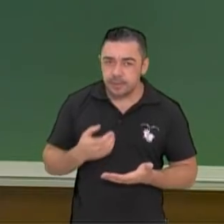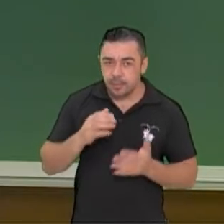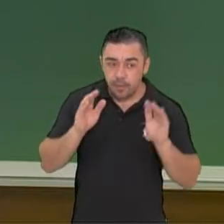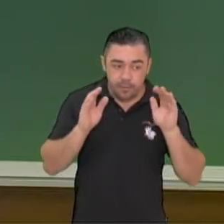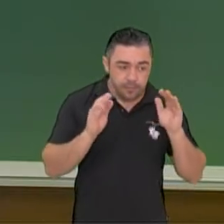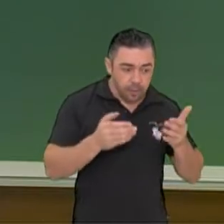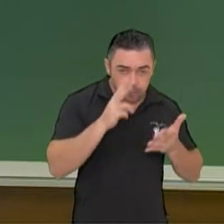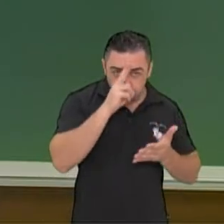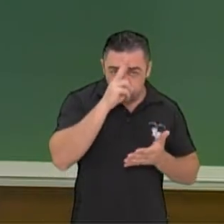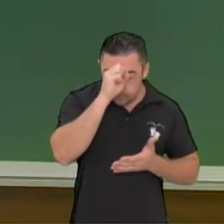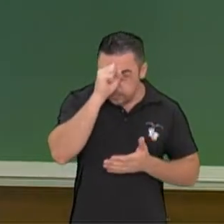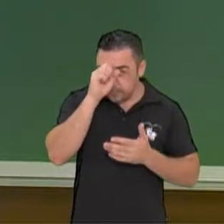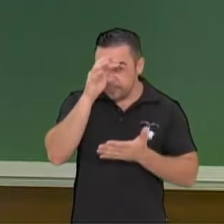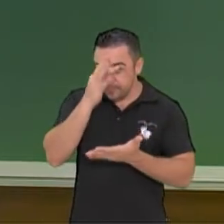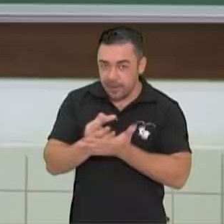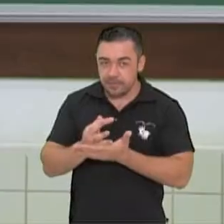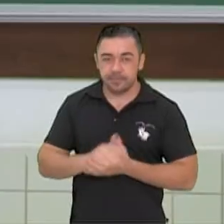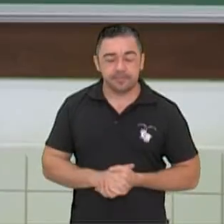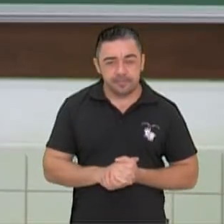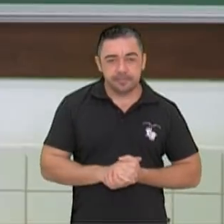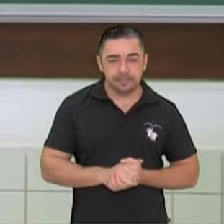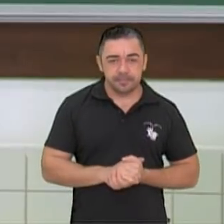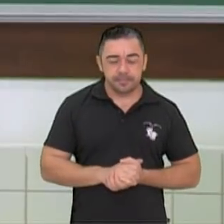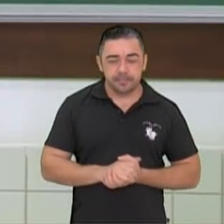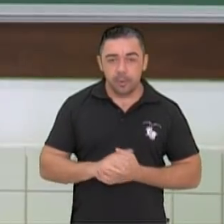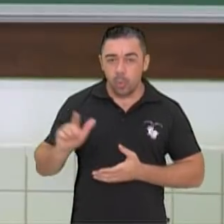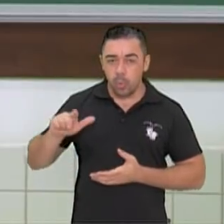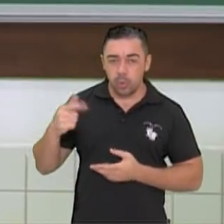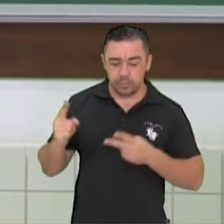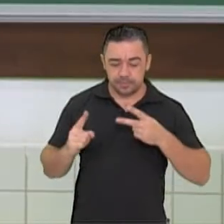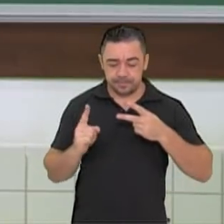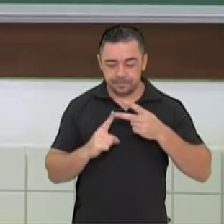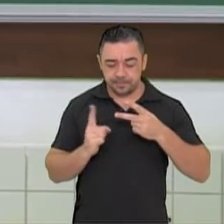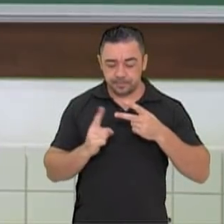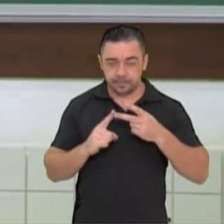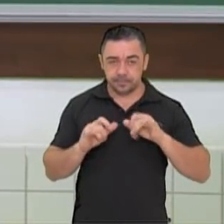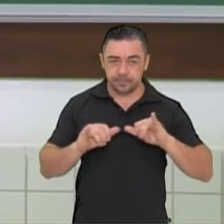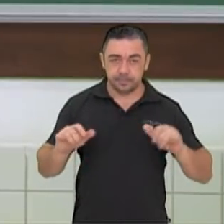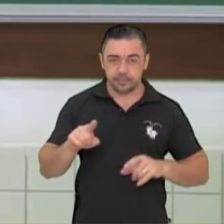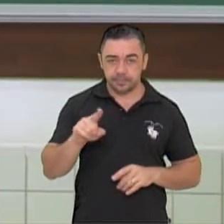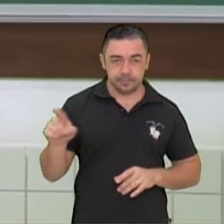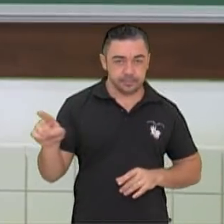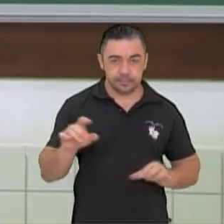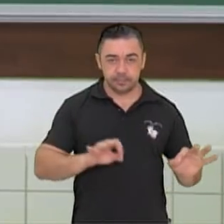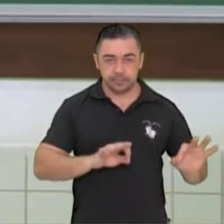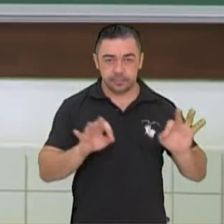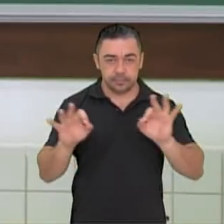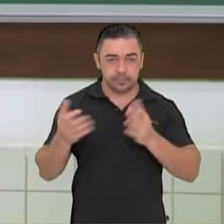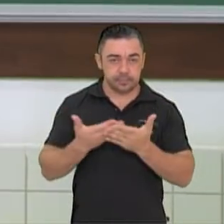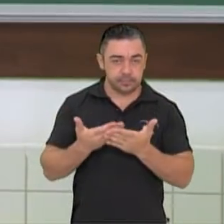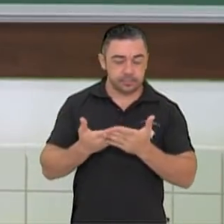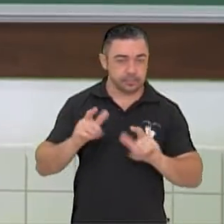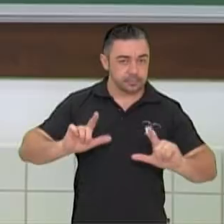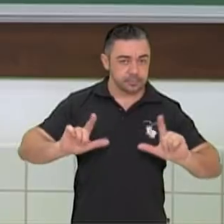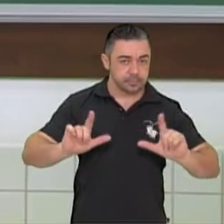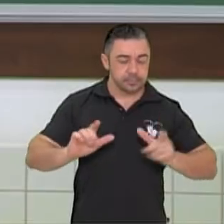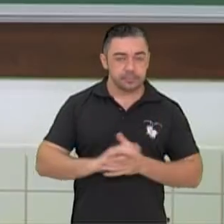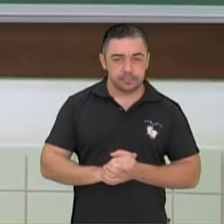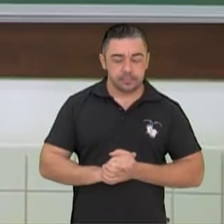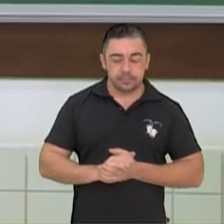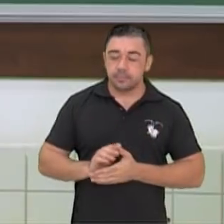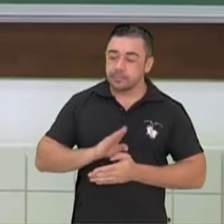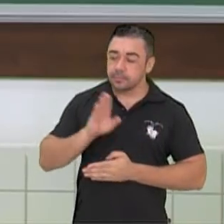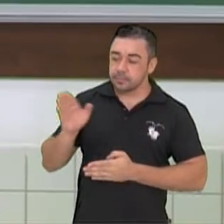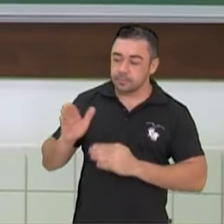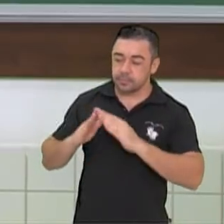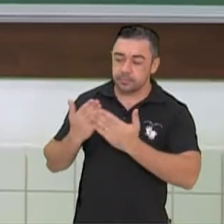foco, força e fé, né? E aí? Outro recado para a galera que assistem as aulas pela televisão, que pegam o